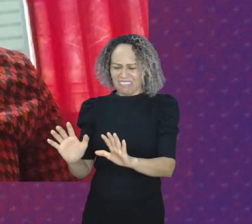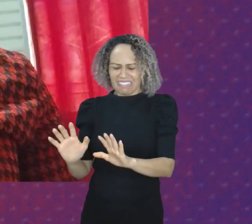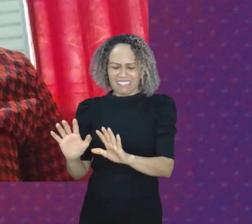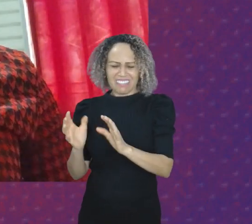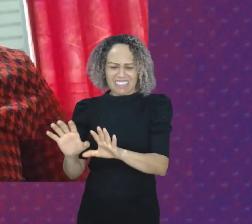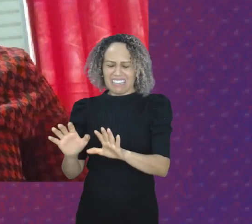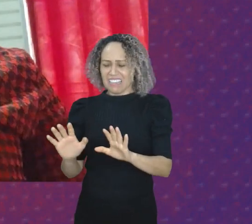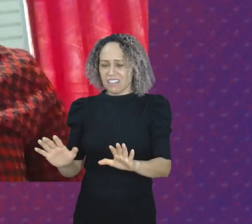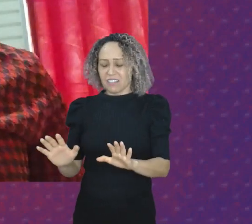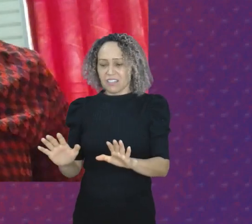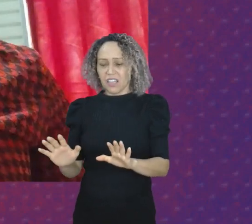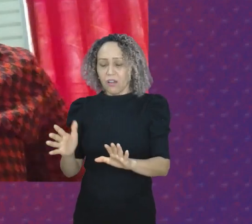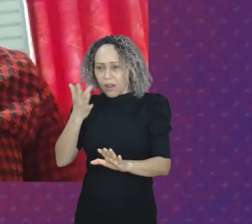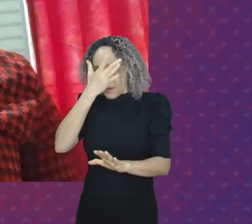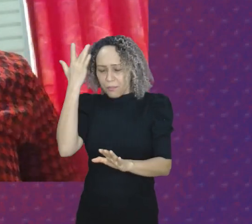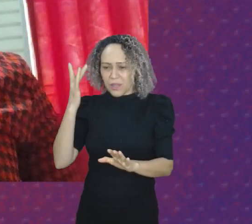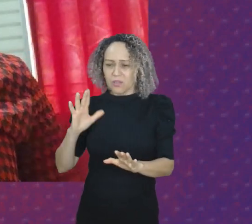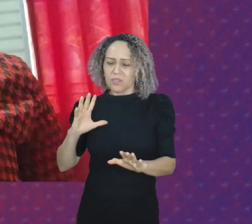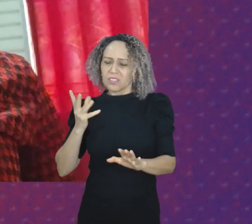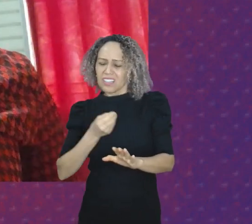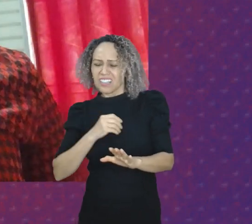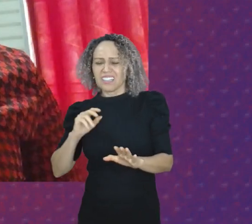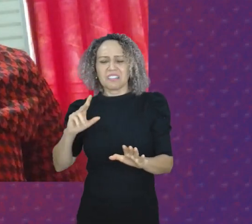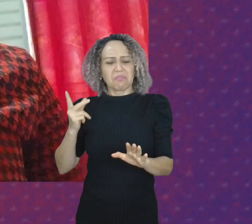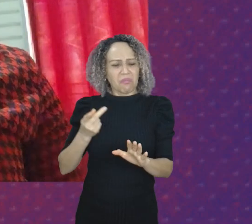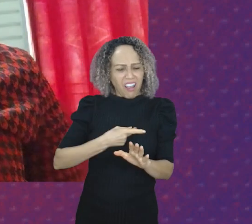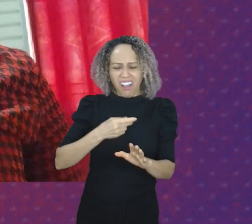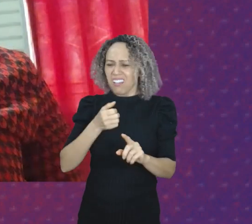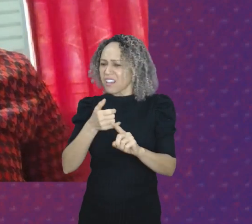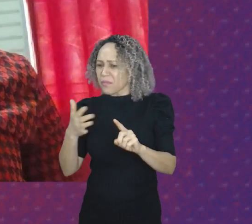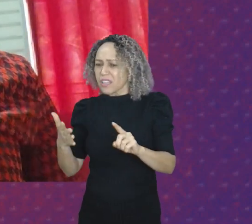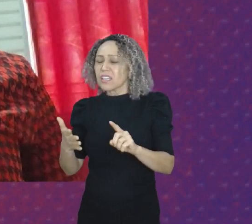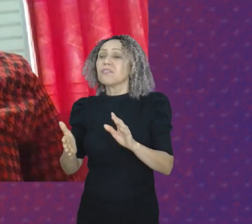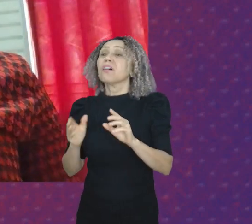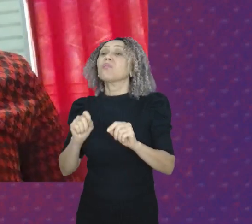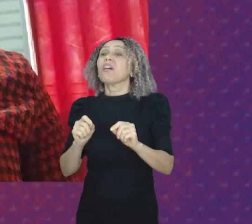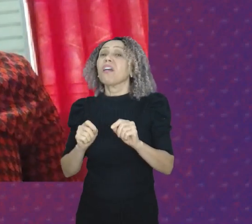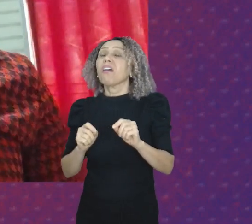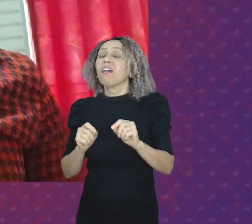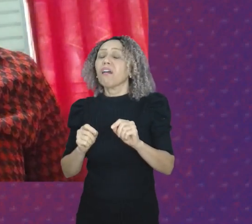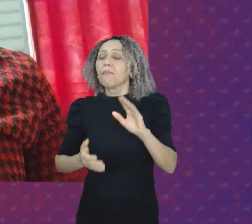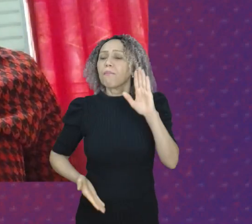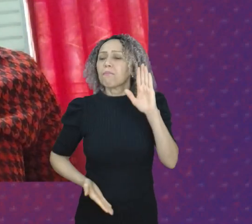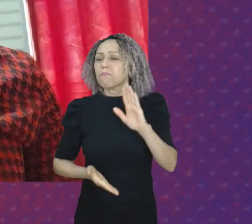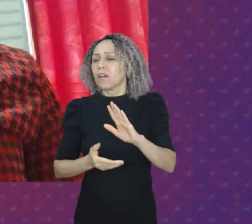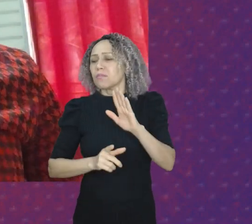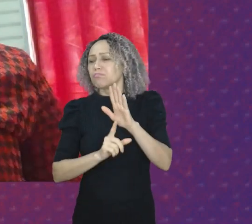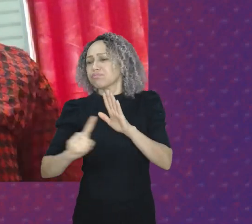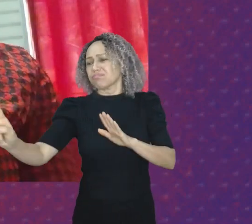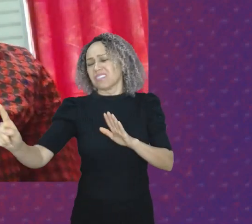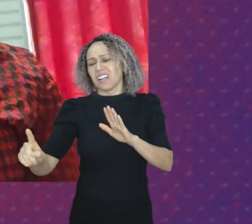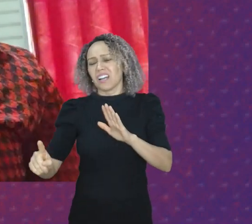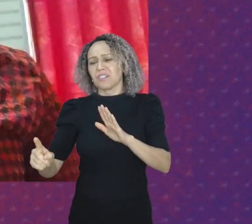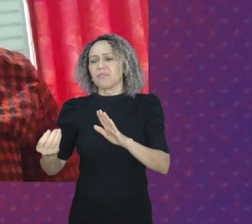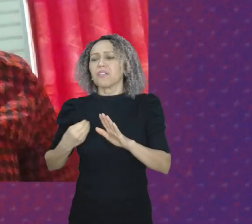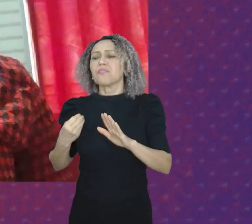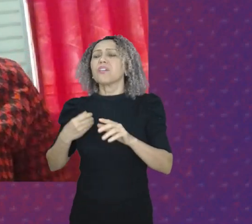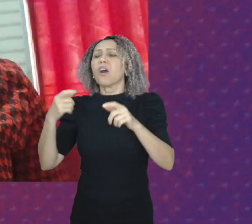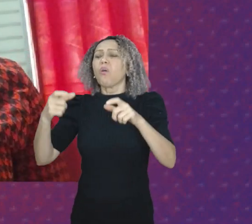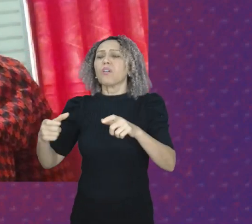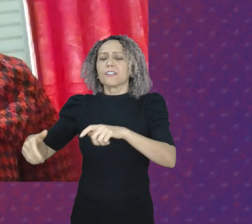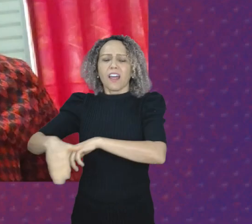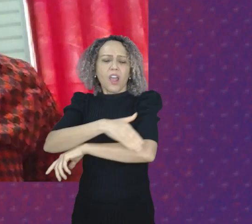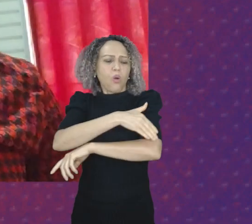nas ruas. Eu vou ter que trabalhar para sobreviver. Eu vou ter que trabalhar para ganhar o meu pão de cada dia. E é dessa forma que a